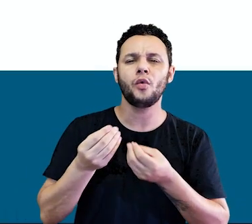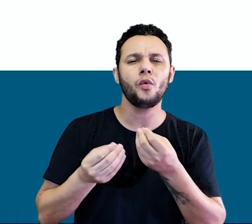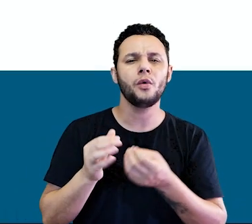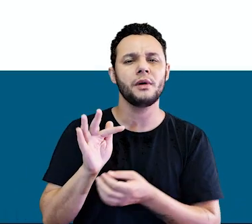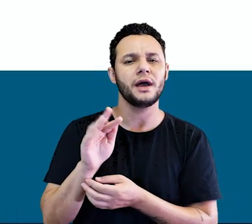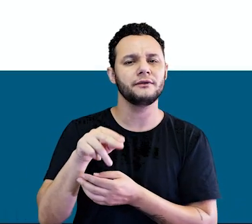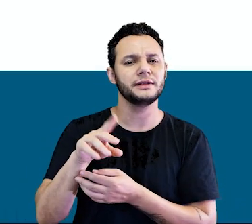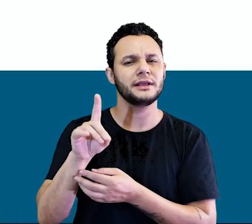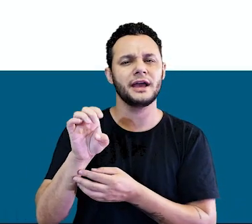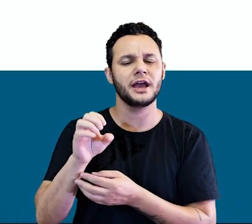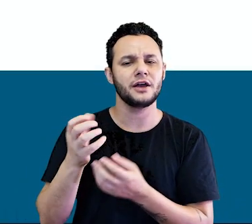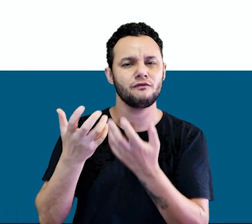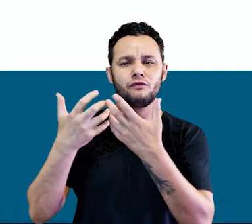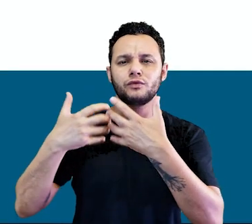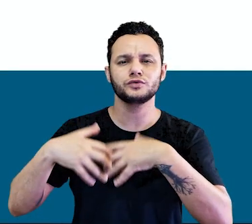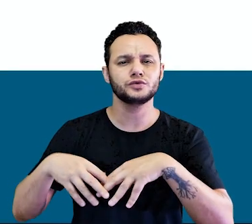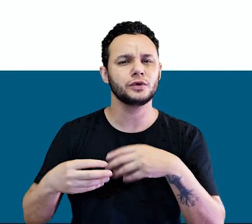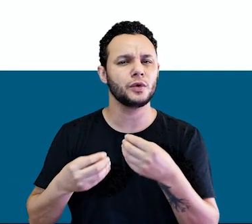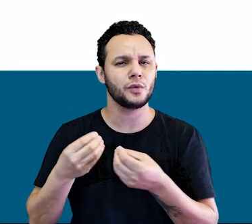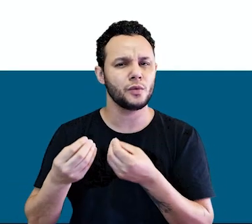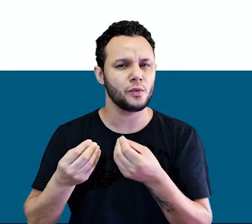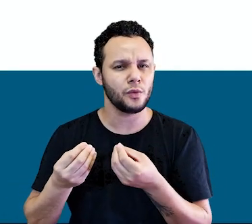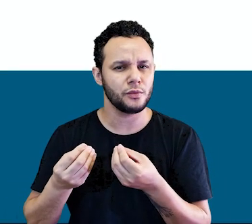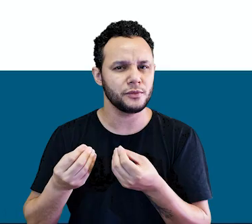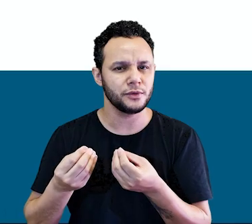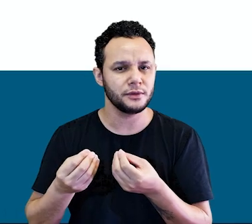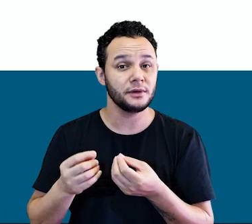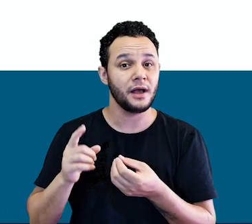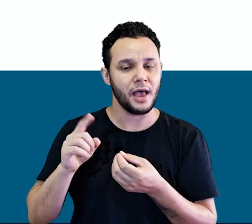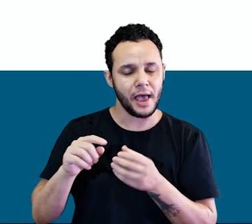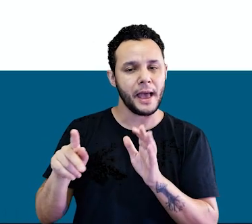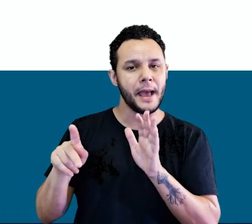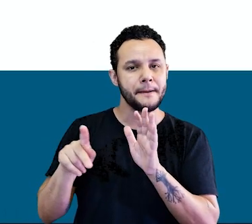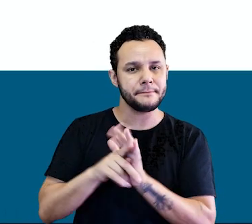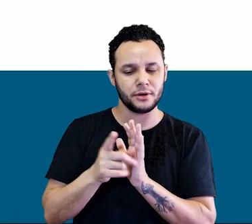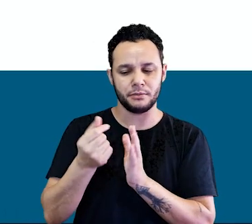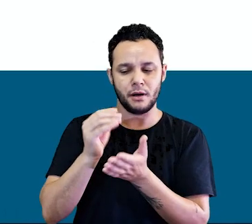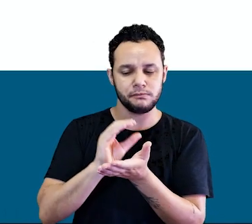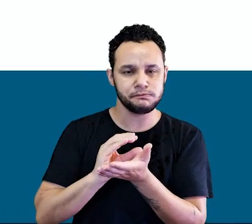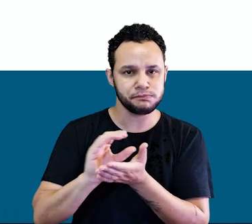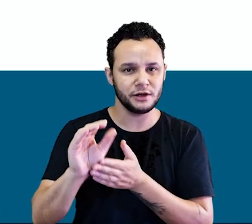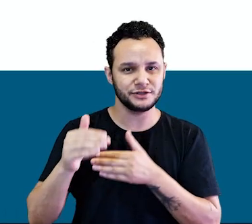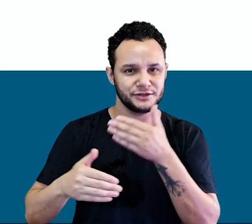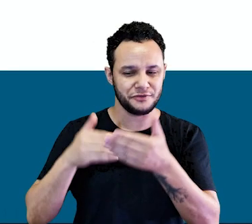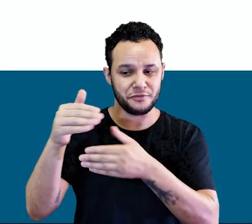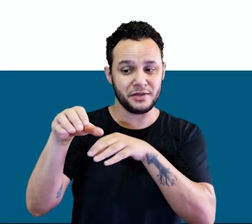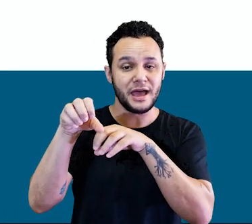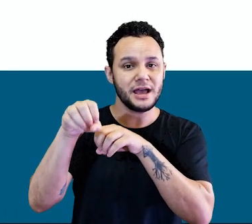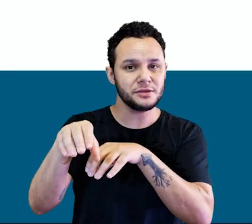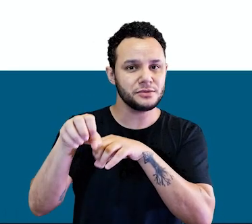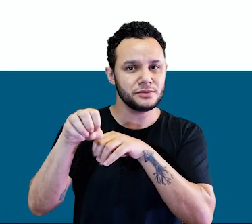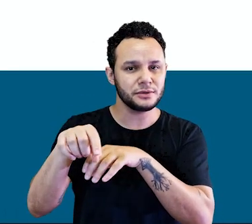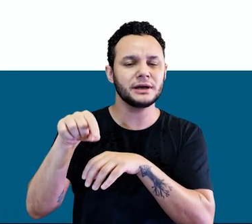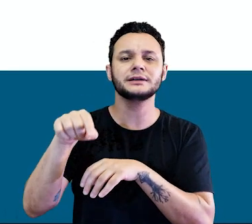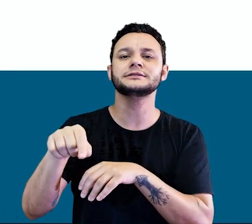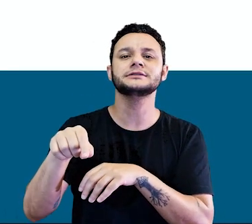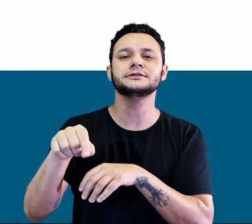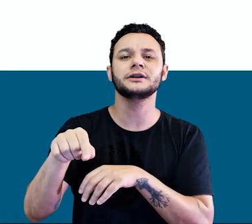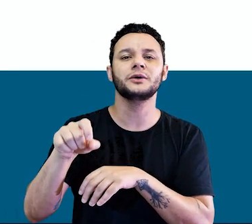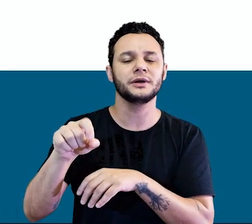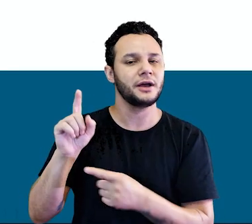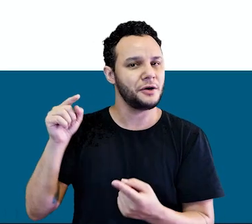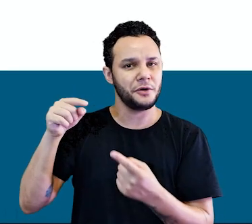o FNDE, né? O FNDE, que é o Fundo Nacional de Desenvolvimento da Educação, ele é o órgão responsável